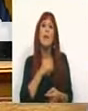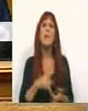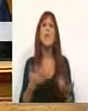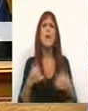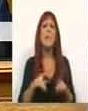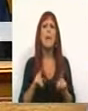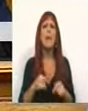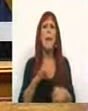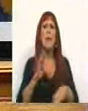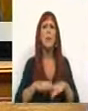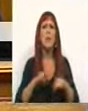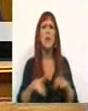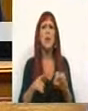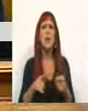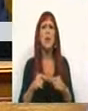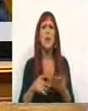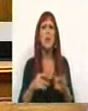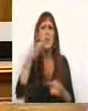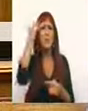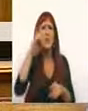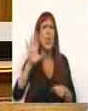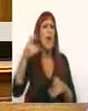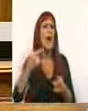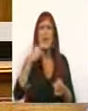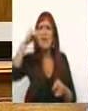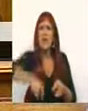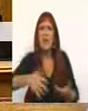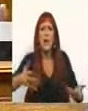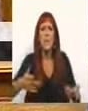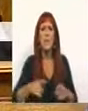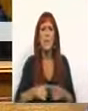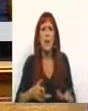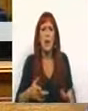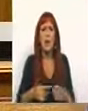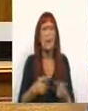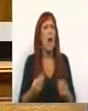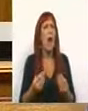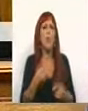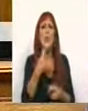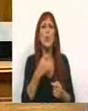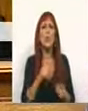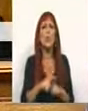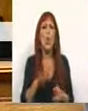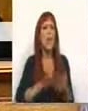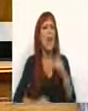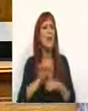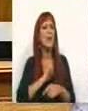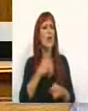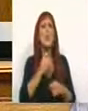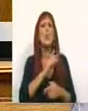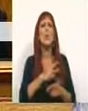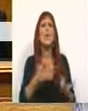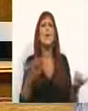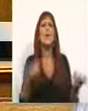registrar isso. Mas também relativamente a essa, há muita amnésia relativamente ao que é dito aqui, que é uma coisa fantástica, perguntas concretas. O meu colega José Silvano